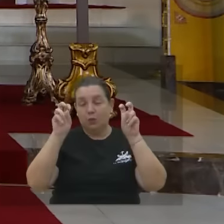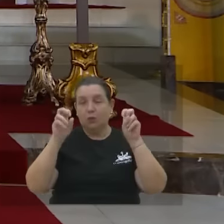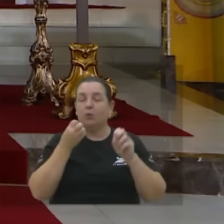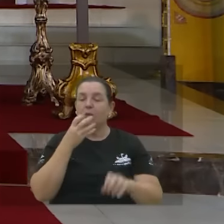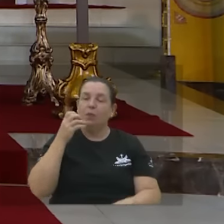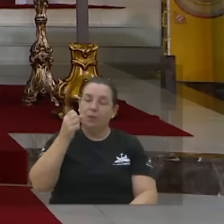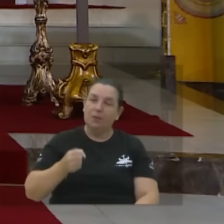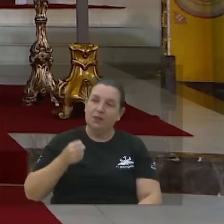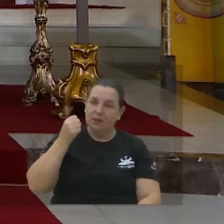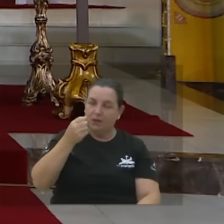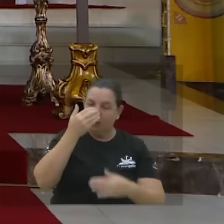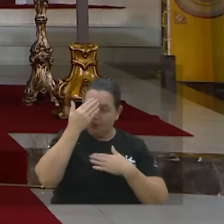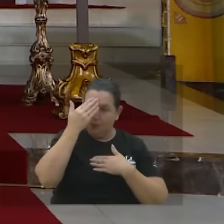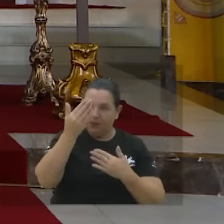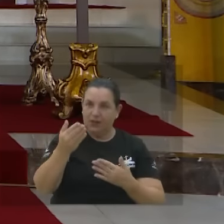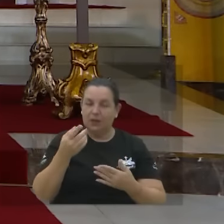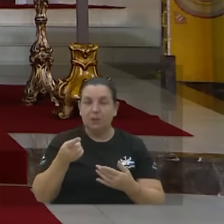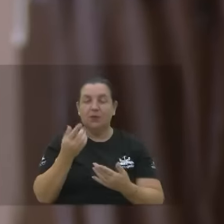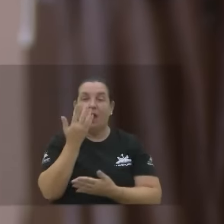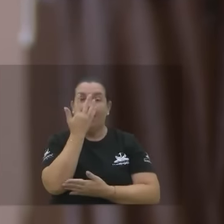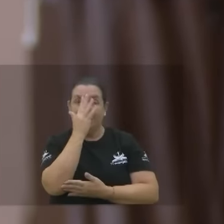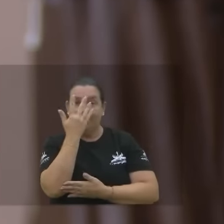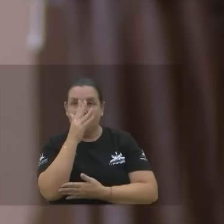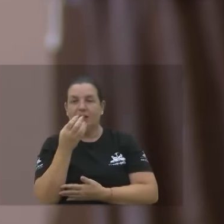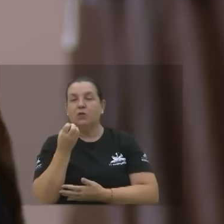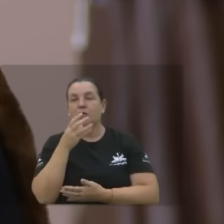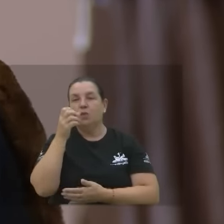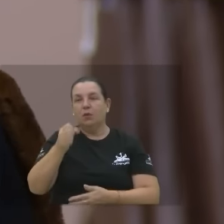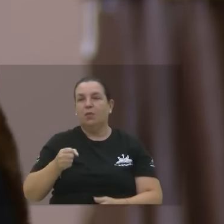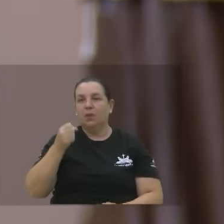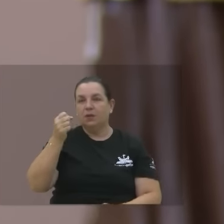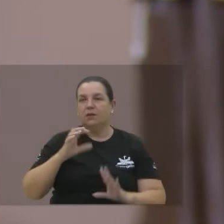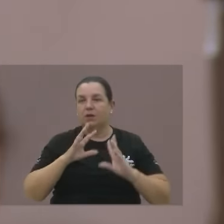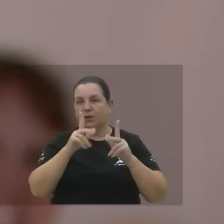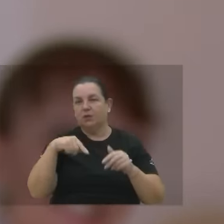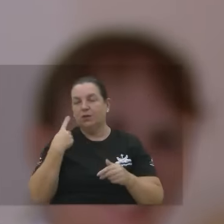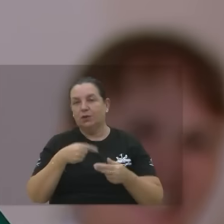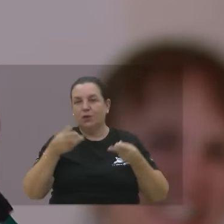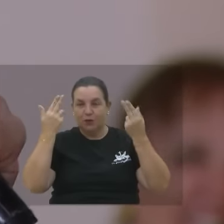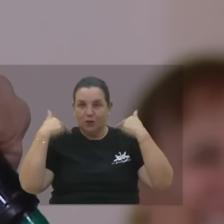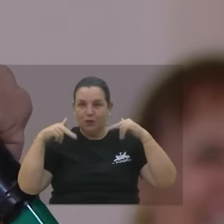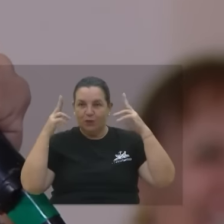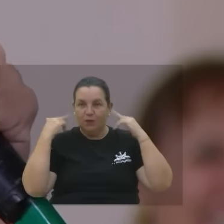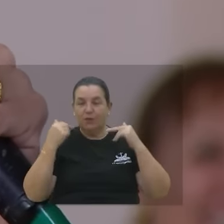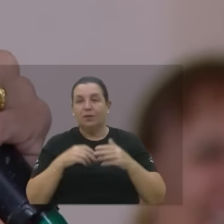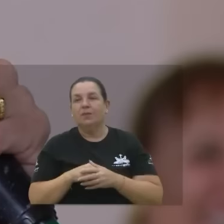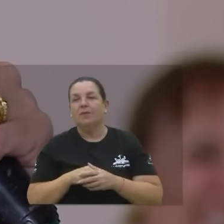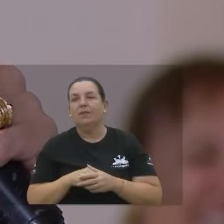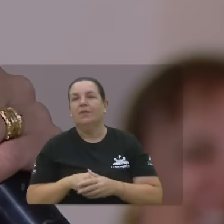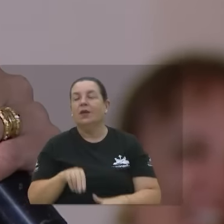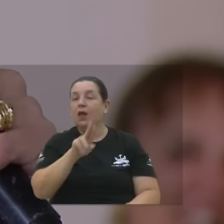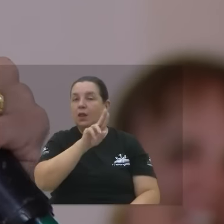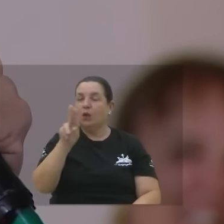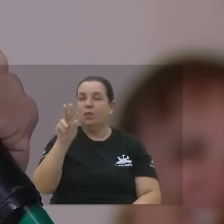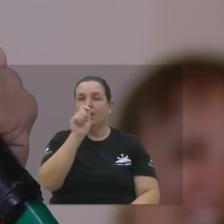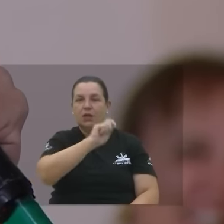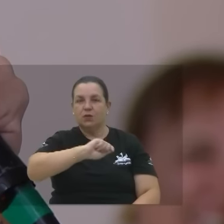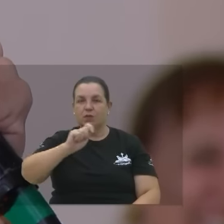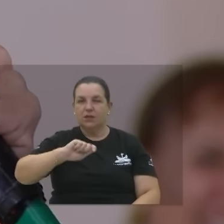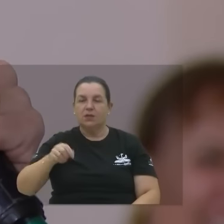Padre. Obrigado por ser o reflexo do Bom Pastor e todos nós as suas ovelhas, tá? Em nome da associação,